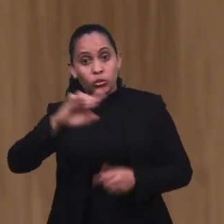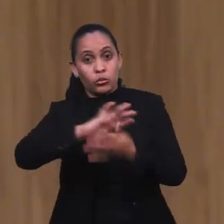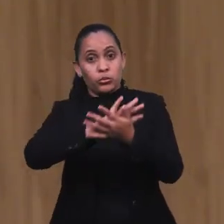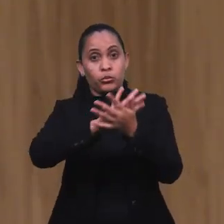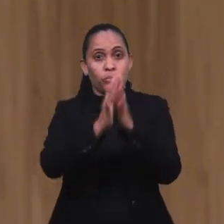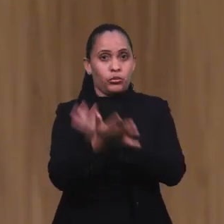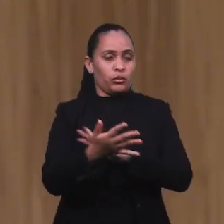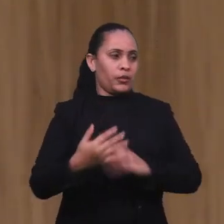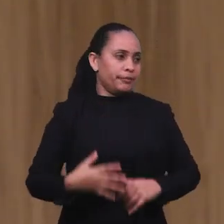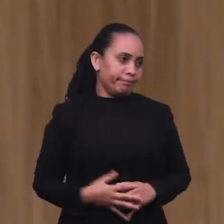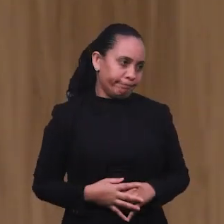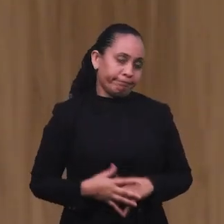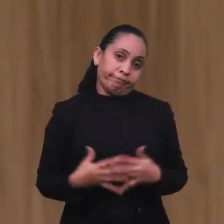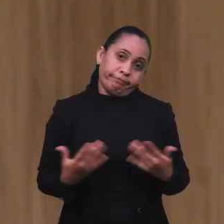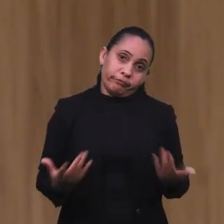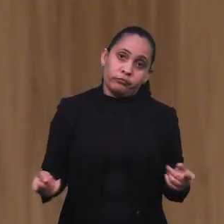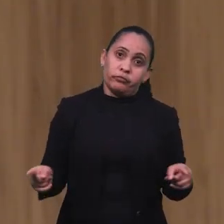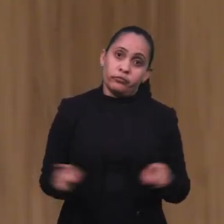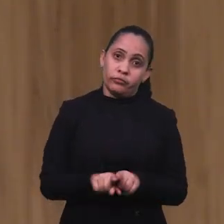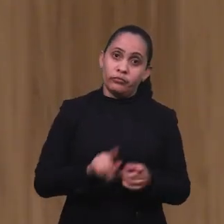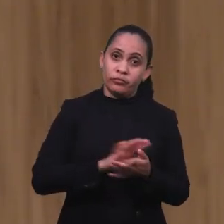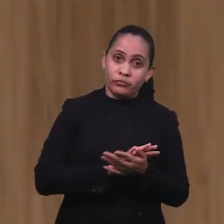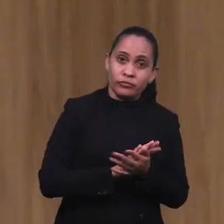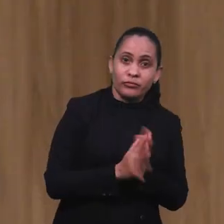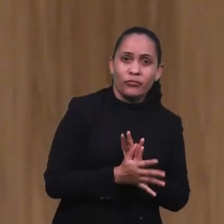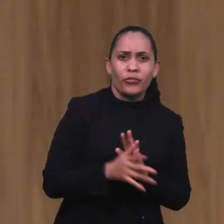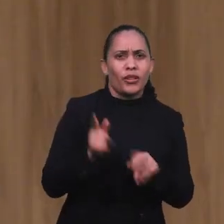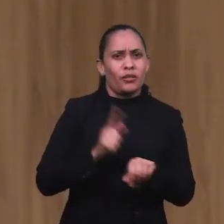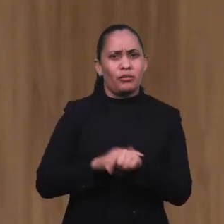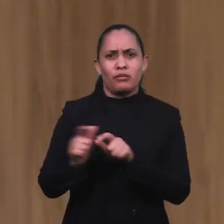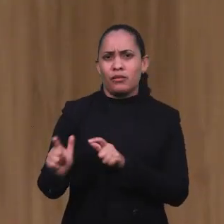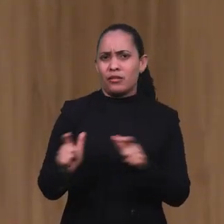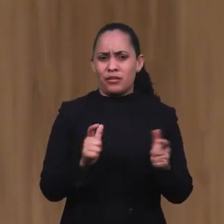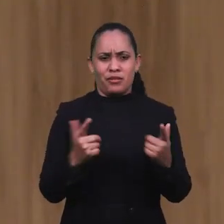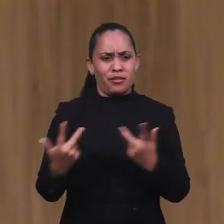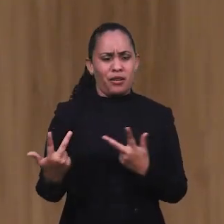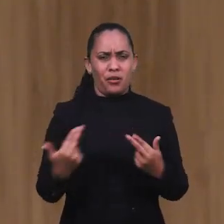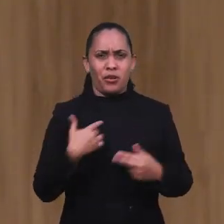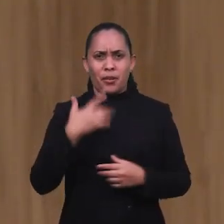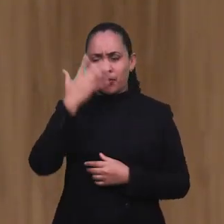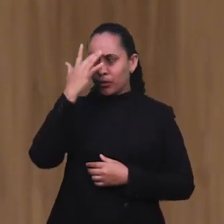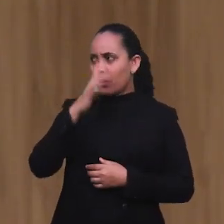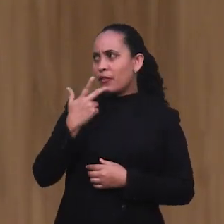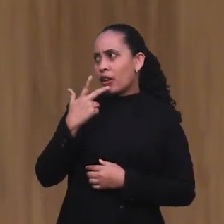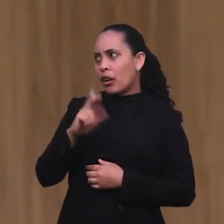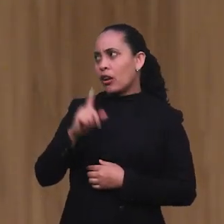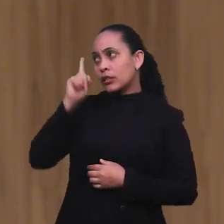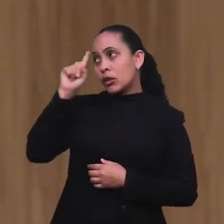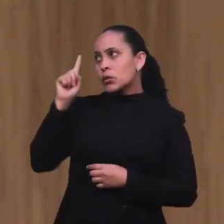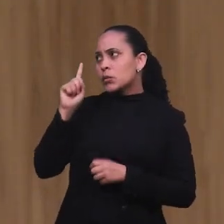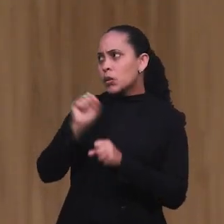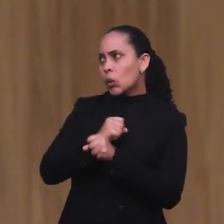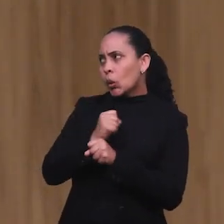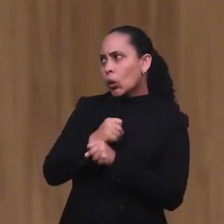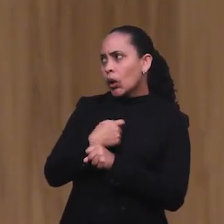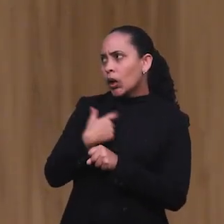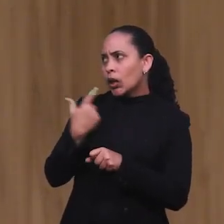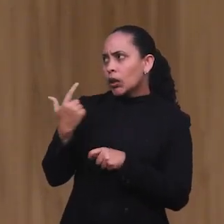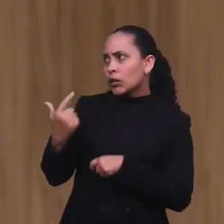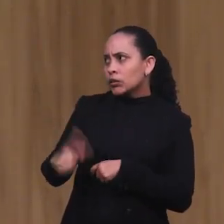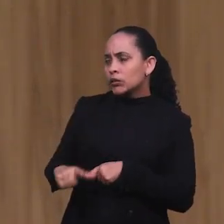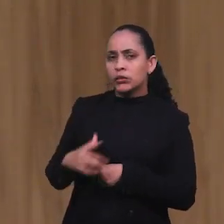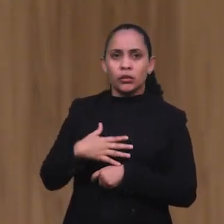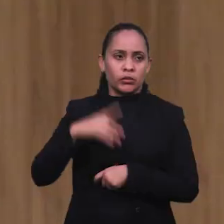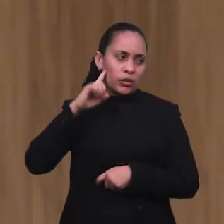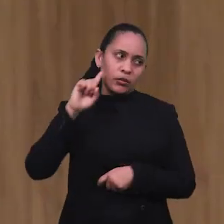Então, aqui você veja que já foi destruído. E qualquer situação como essa, às vezes a pessoa vai justificar, mas Deus mandou fazer isso. Quando Deus não mandou